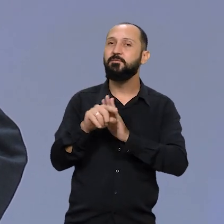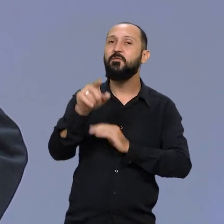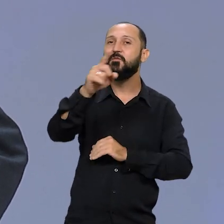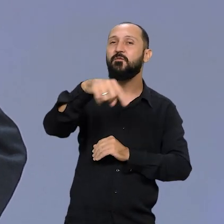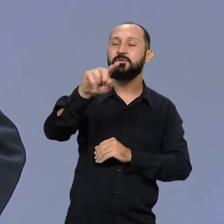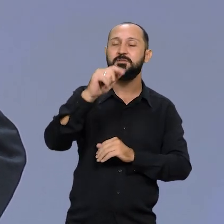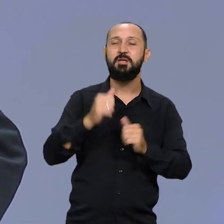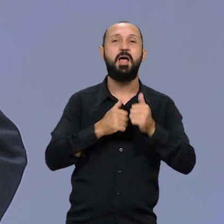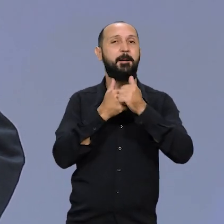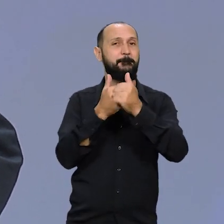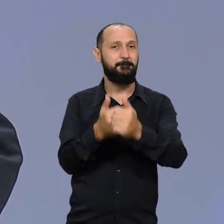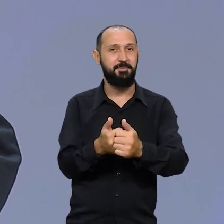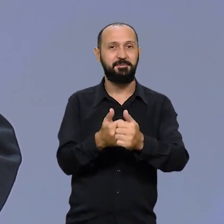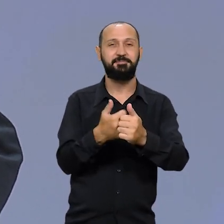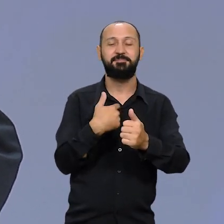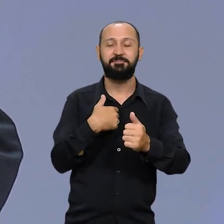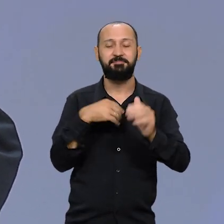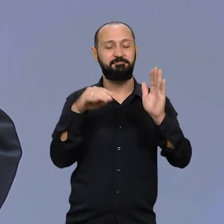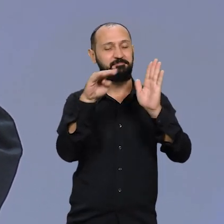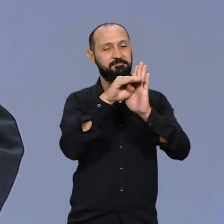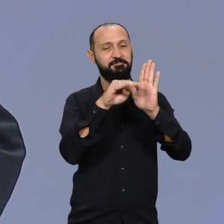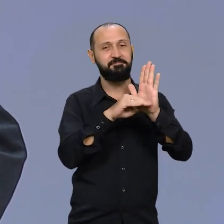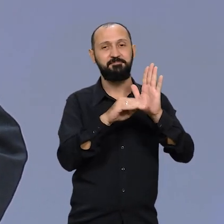Sul. Fica de olho, a gente volta daqui a pouco.